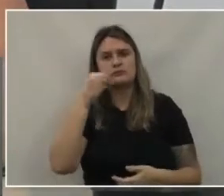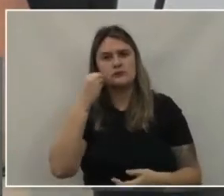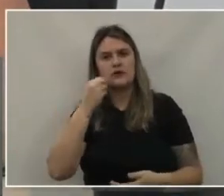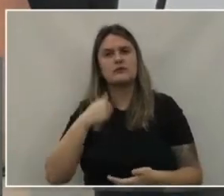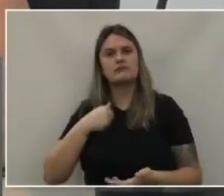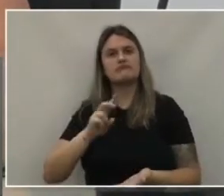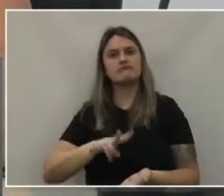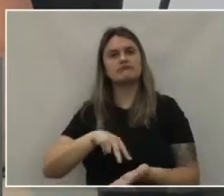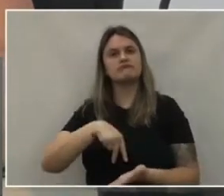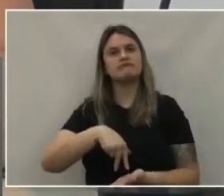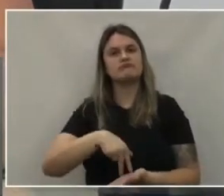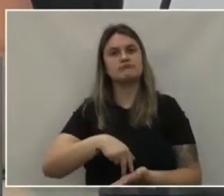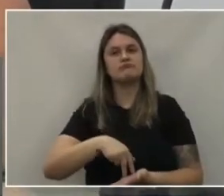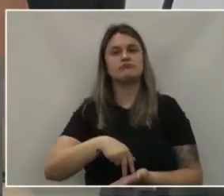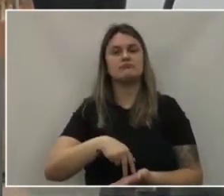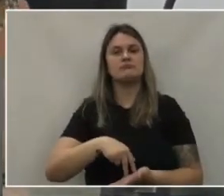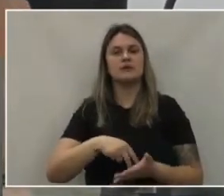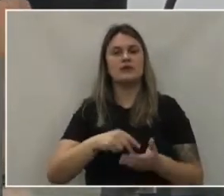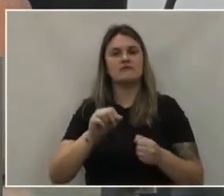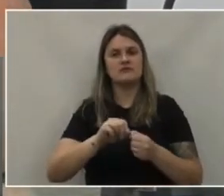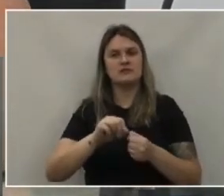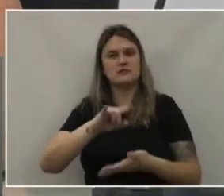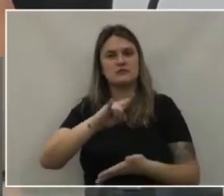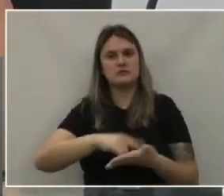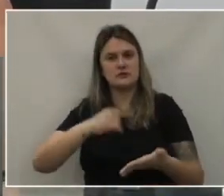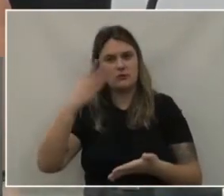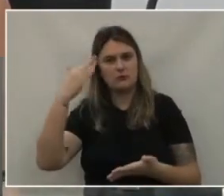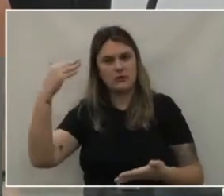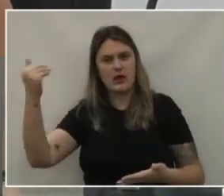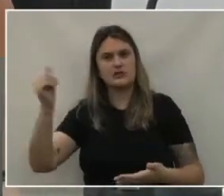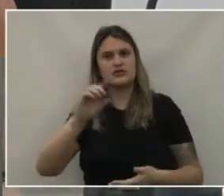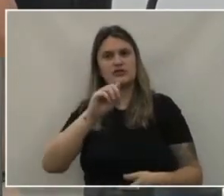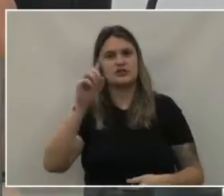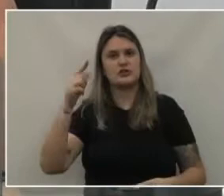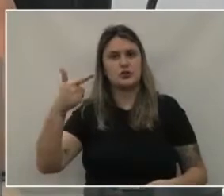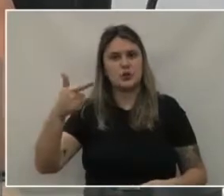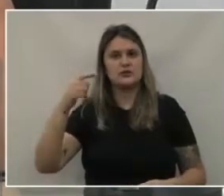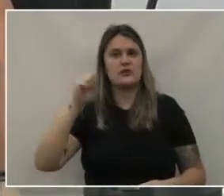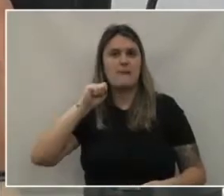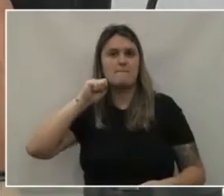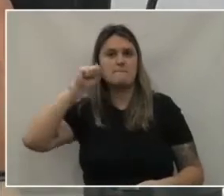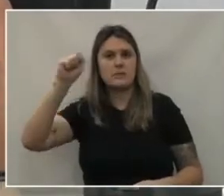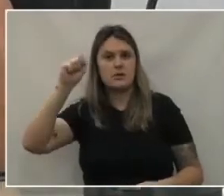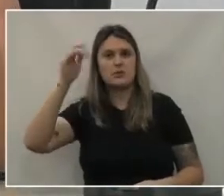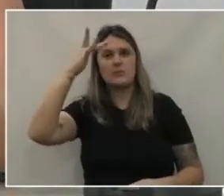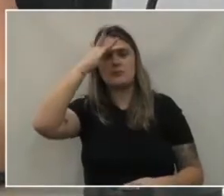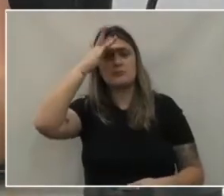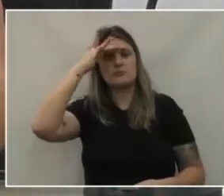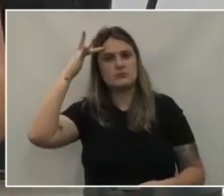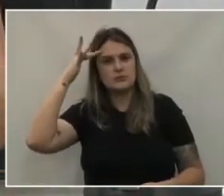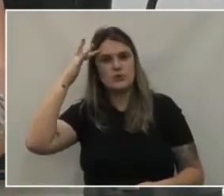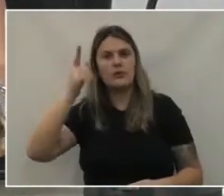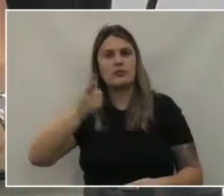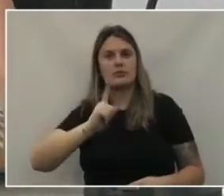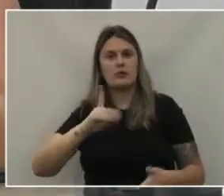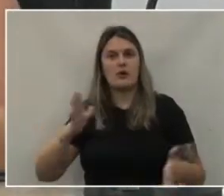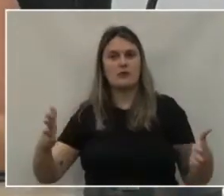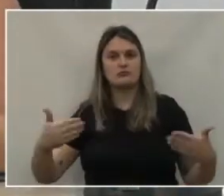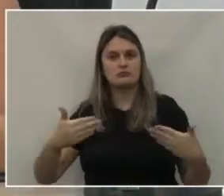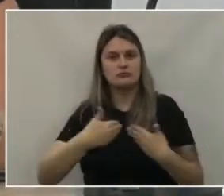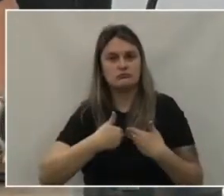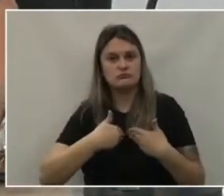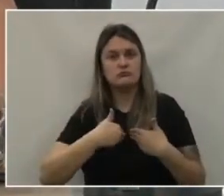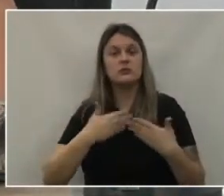estive aqui fazendo moção no dia 2 de abril, aqui, para as pessoas que têm autismo,